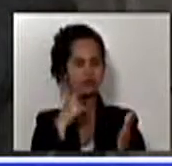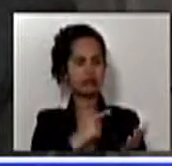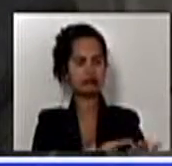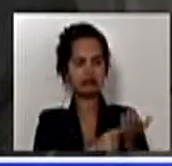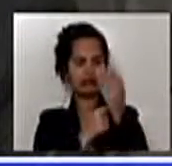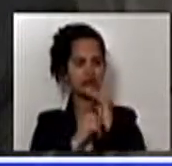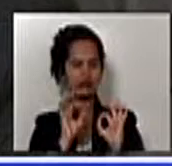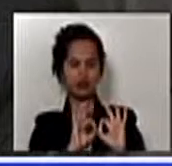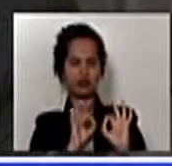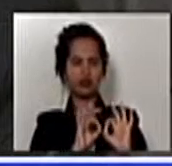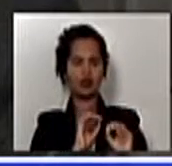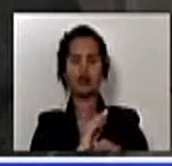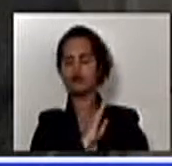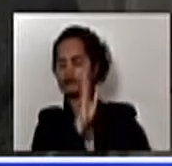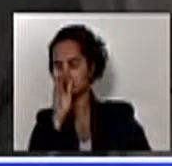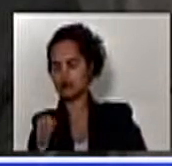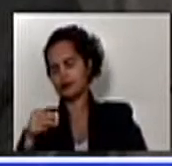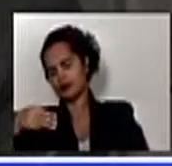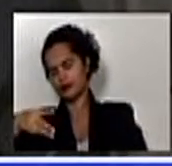ele recorre ao Ministério Público.